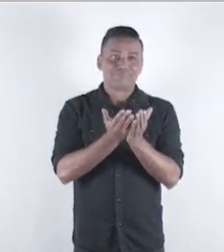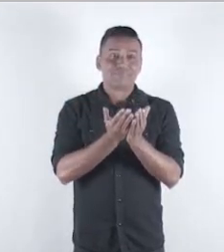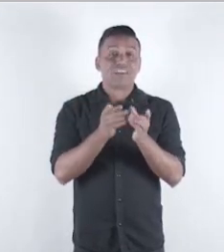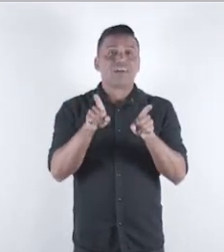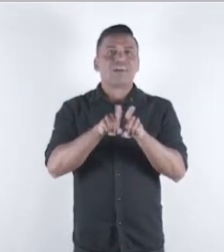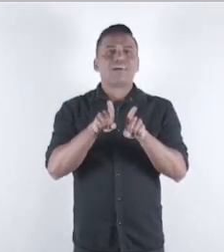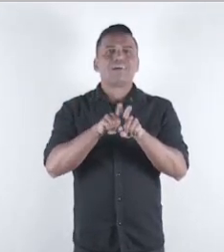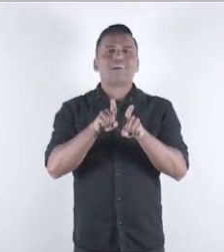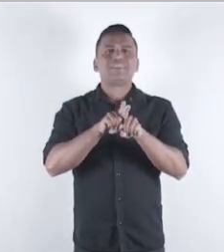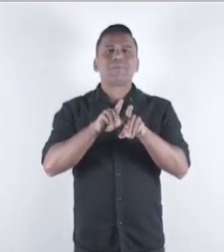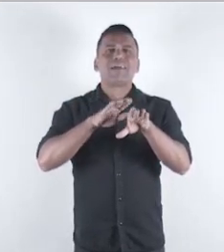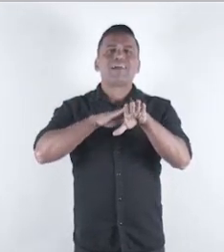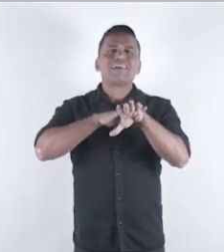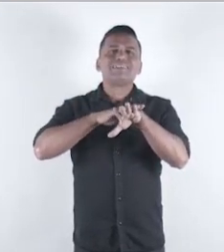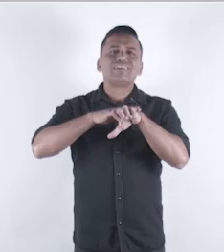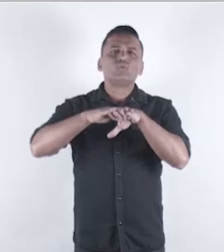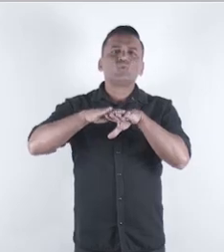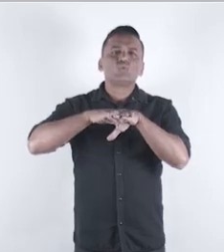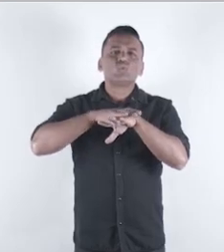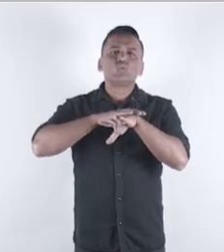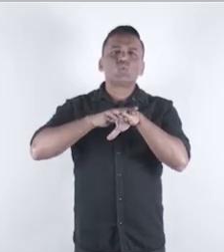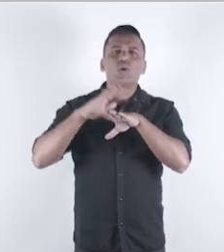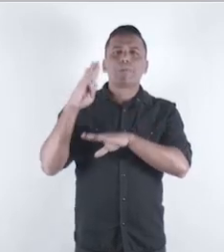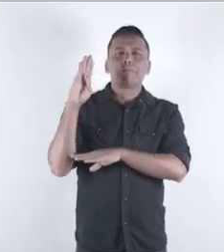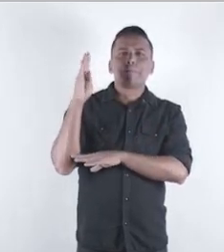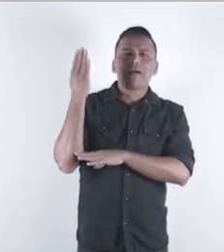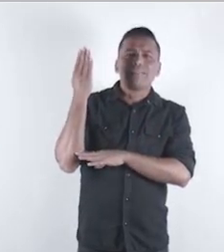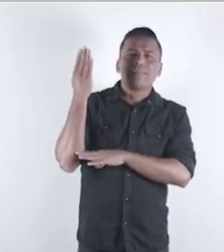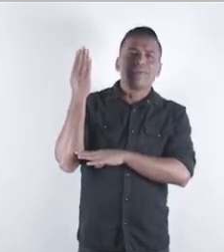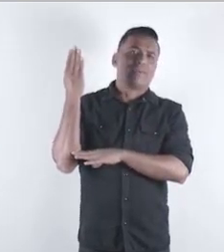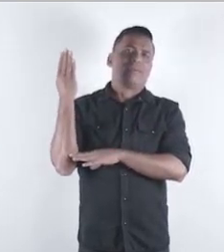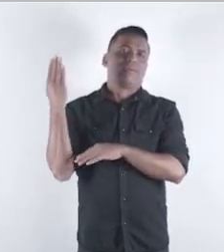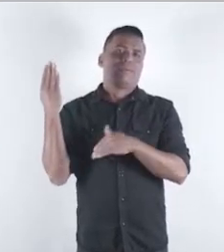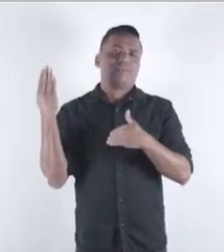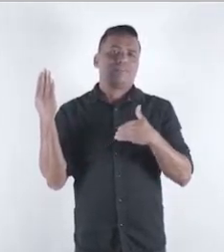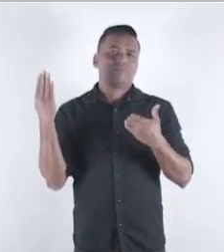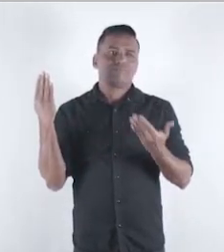eu usei muita textura de madeira,